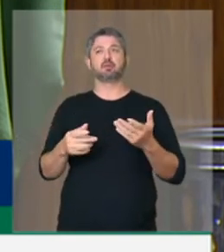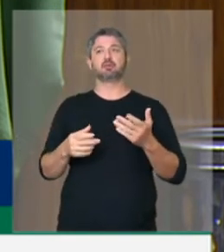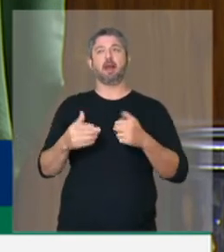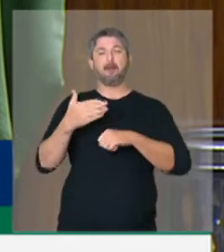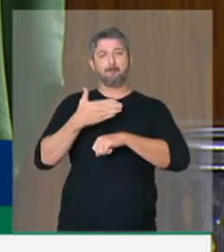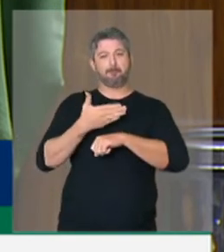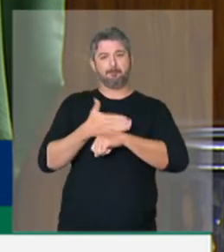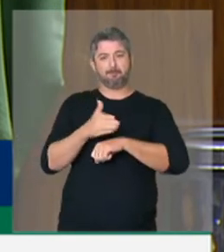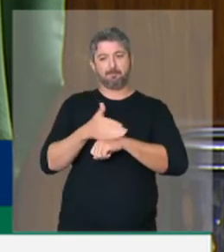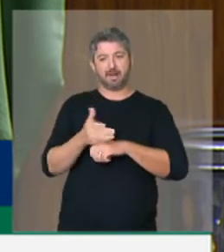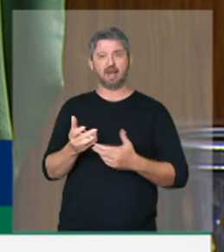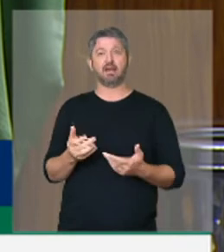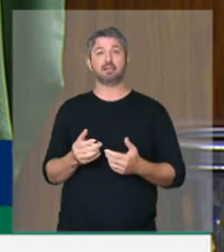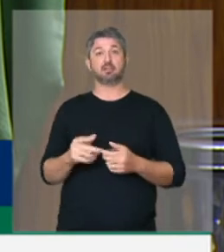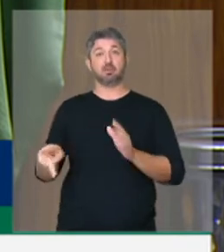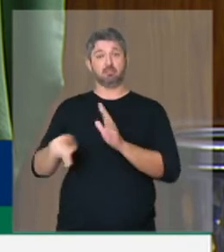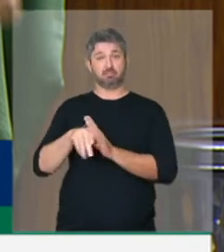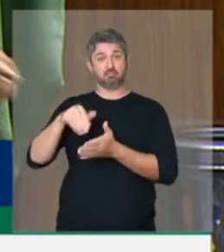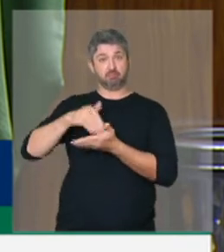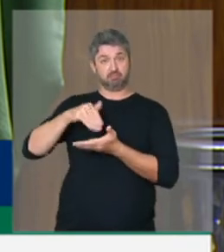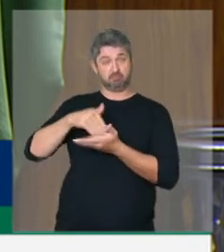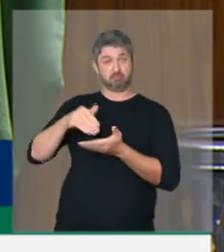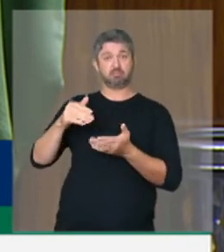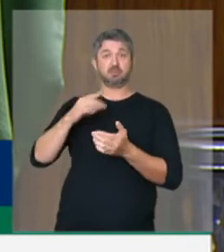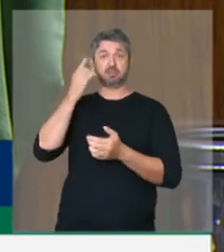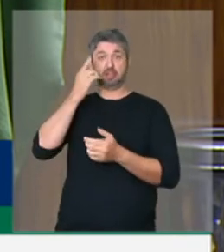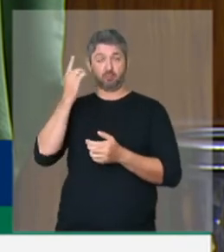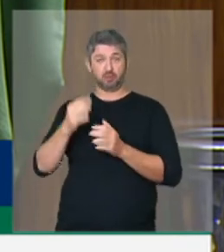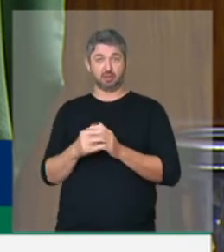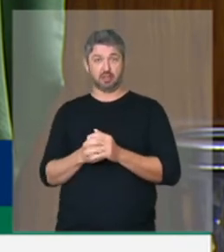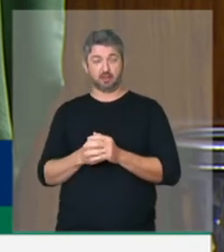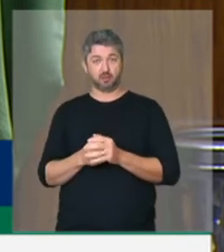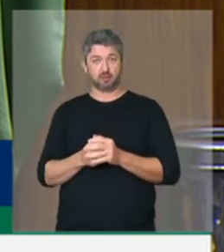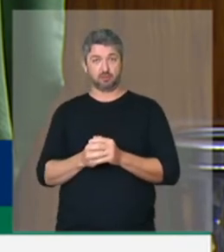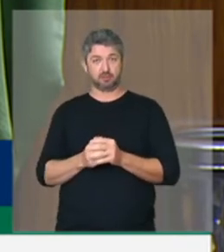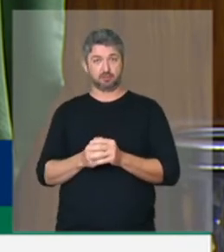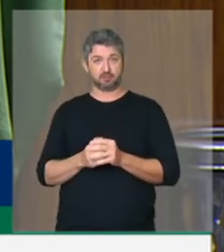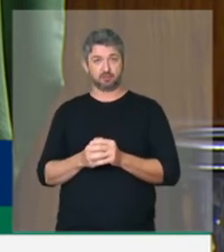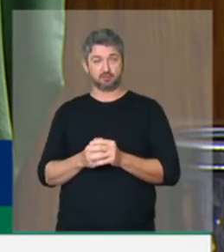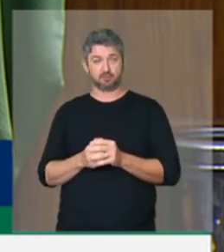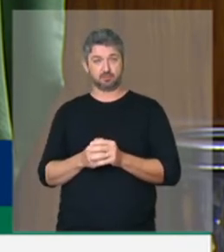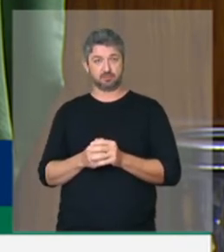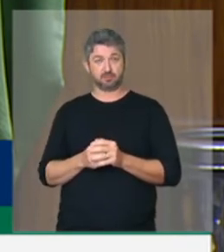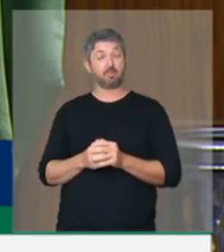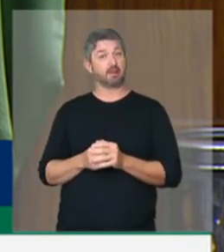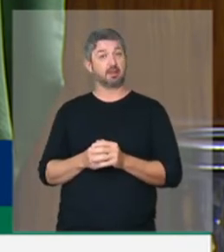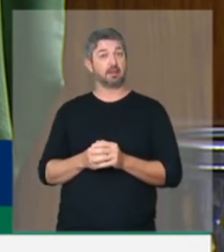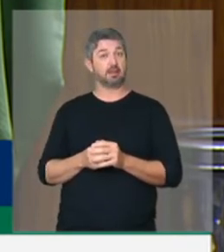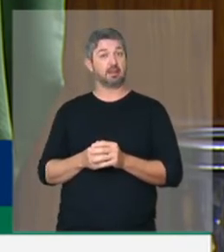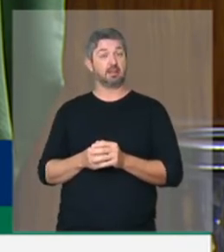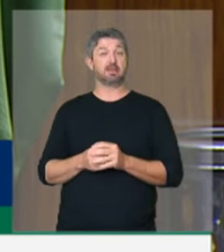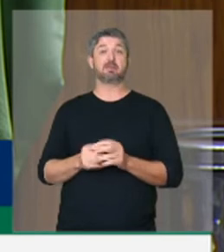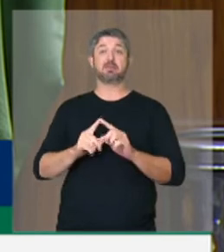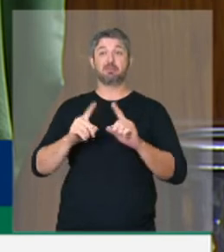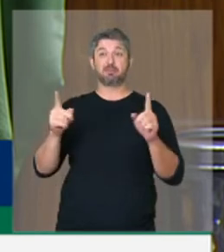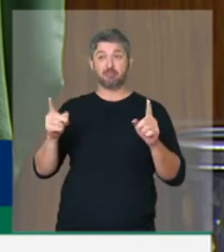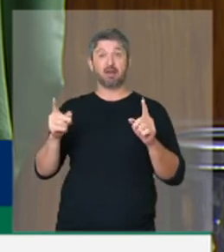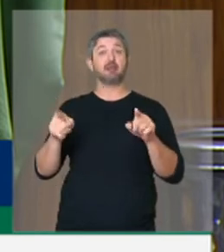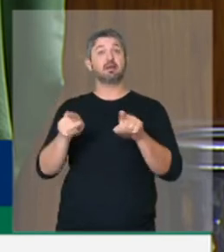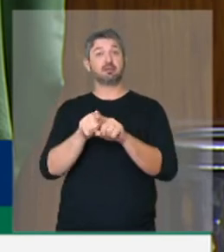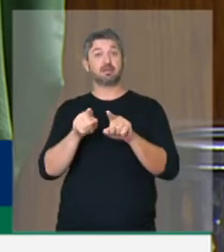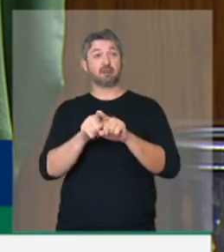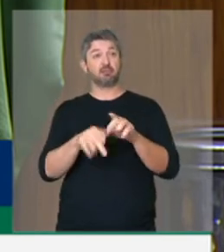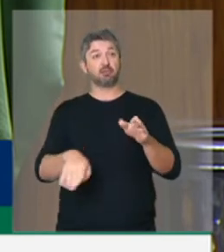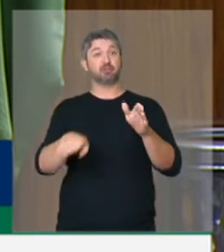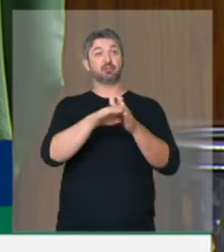práticas de seus gabinetes antes da posse como presidente da República, mas chegando à compra de